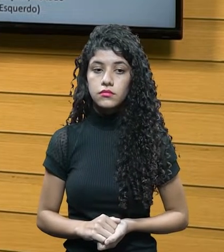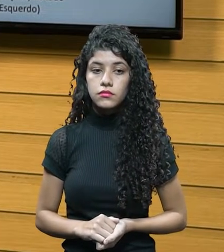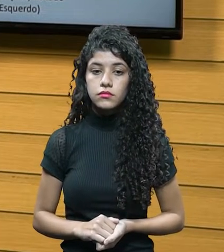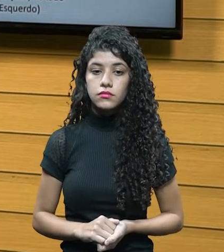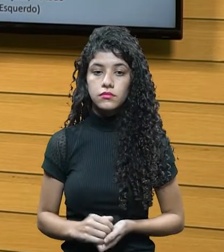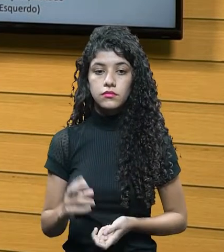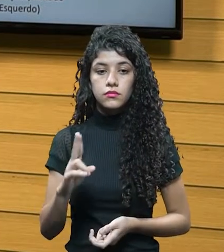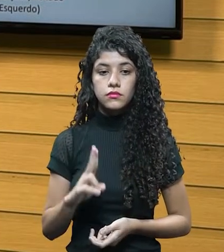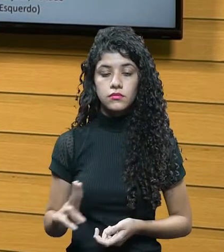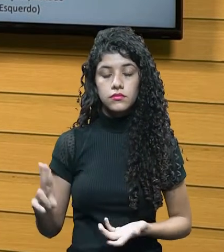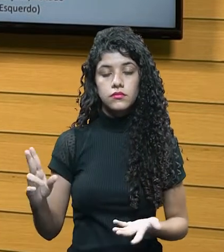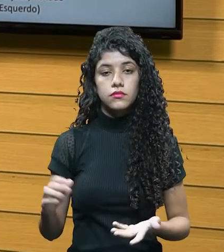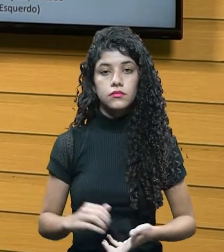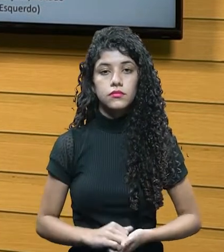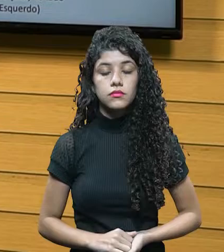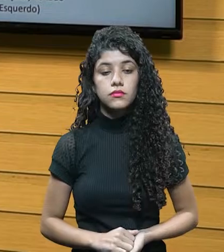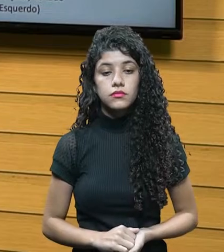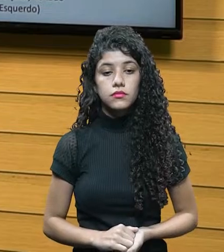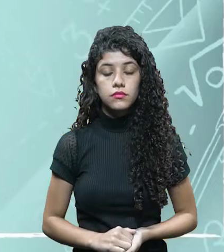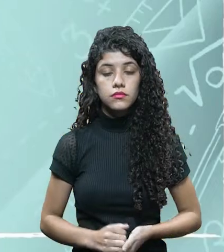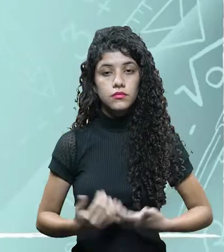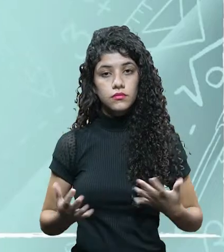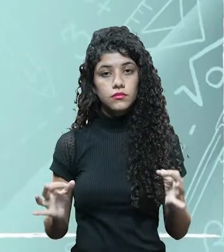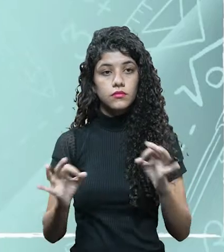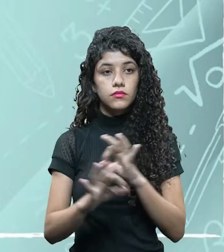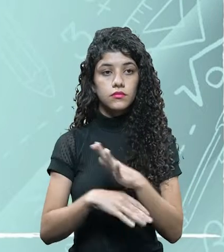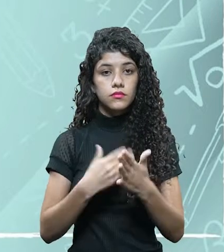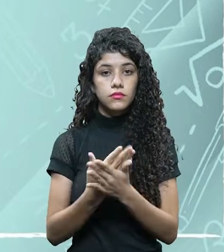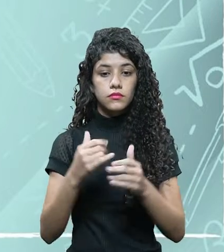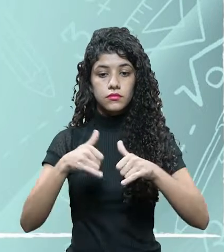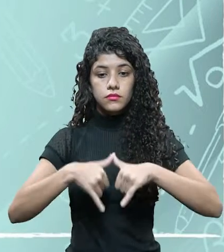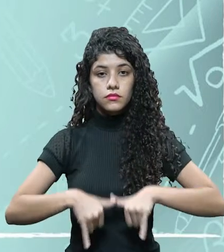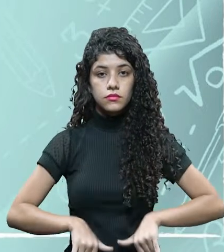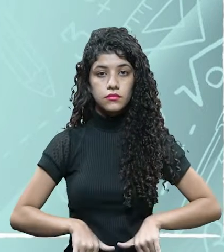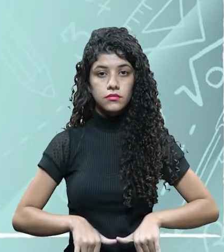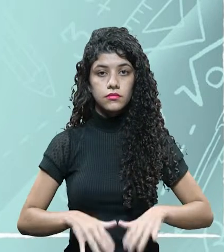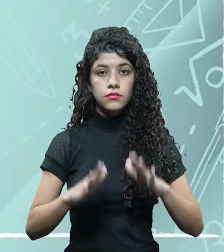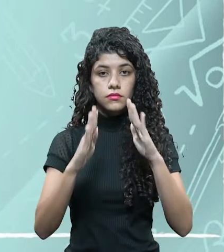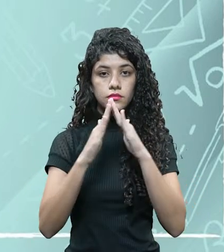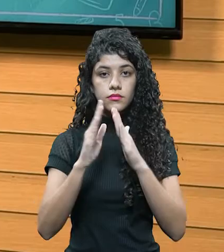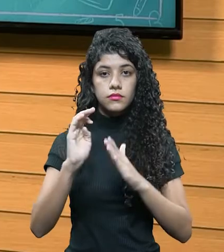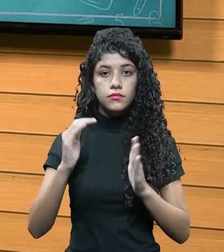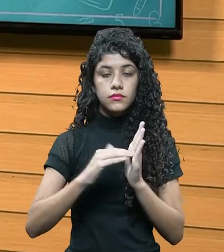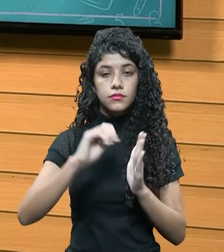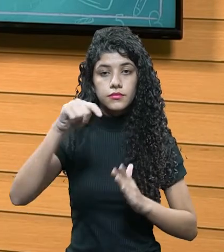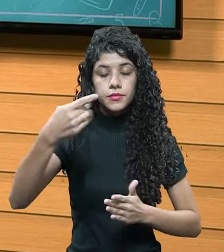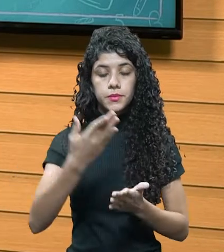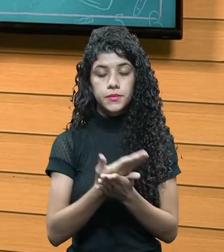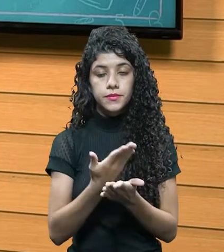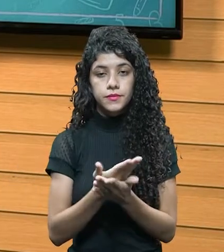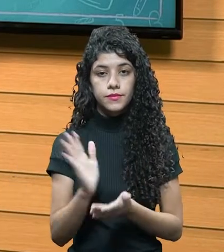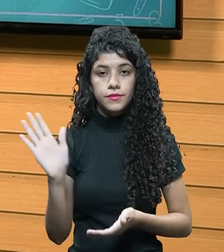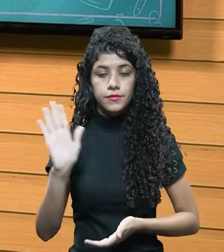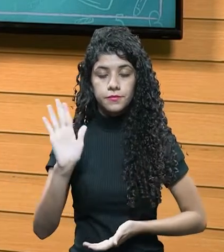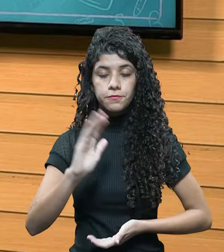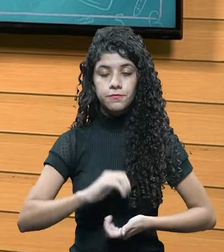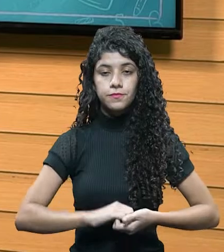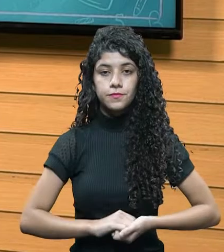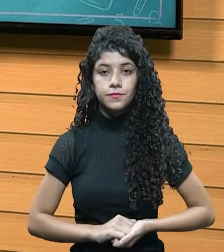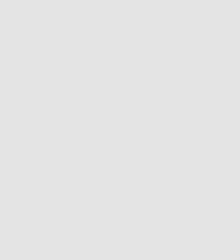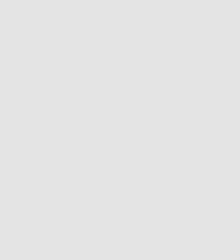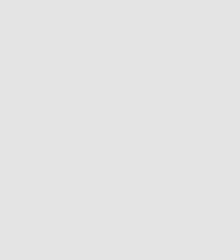na teoria das partidas dobradas. Ficamos por aqui, fique em casa e até a próxima aula.